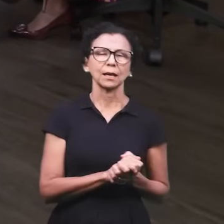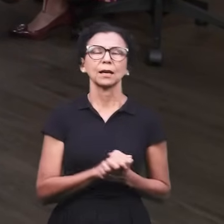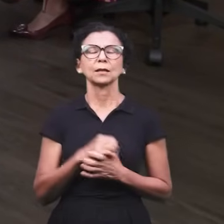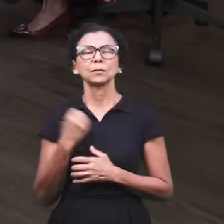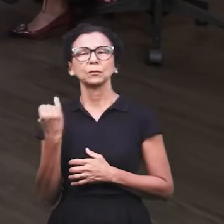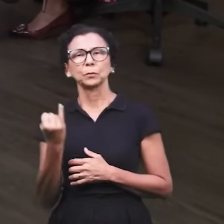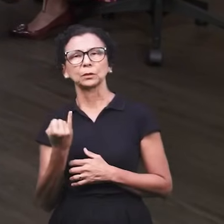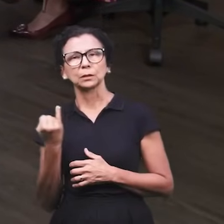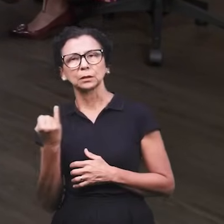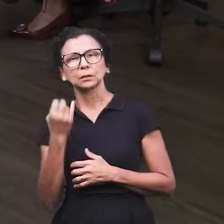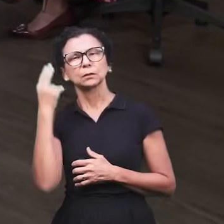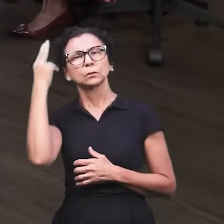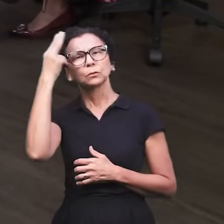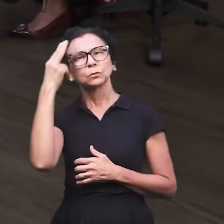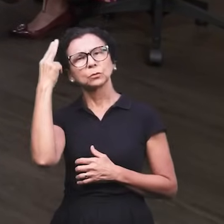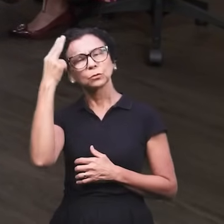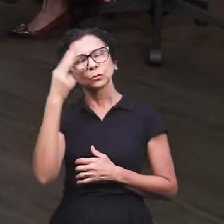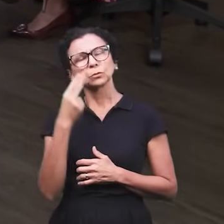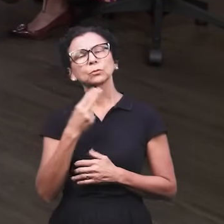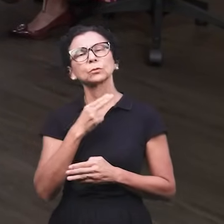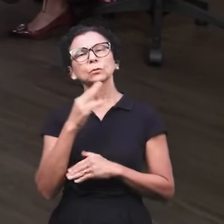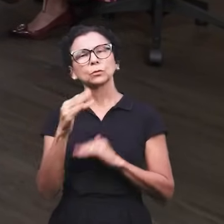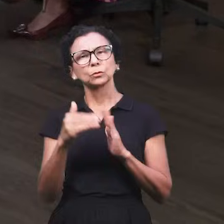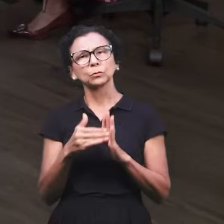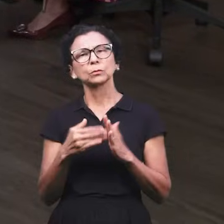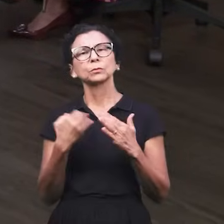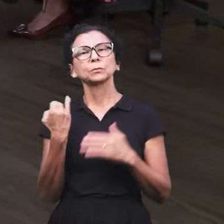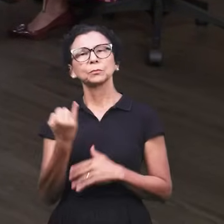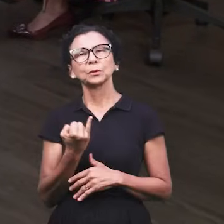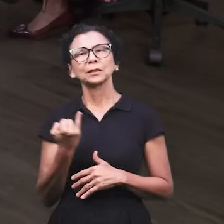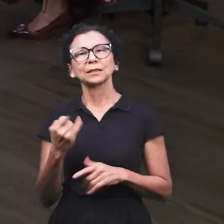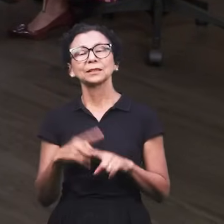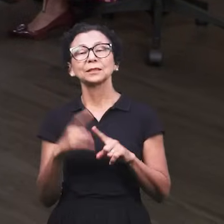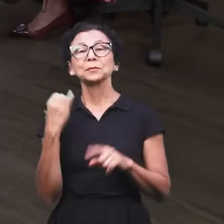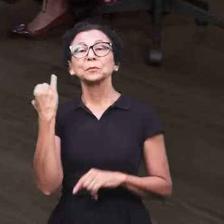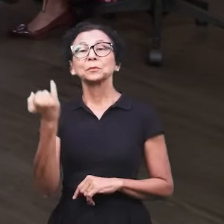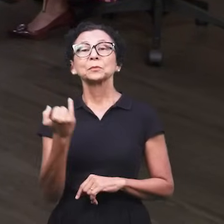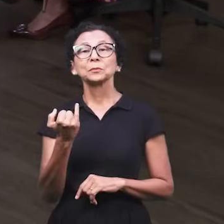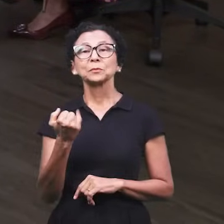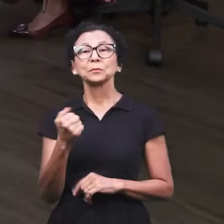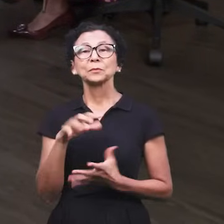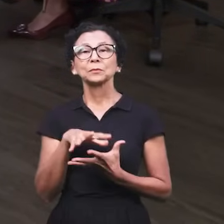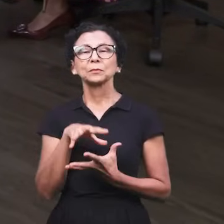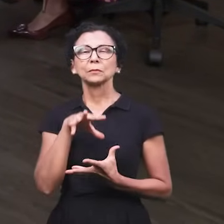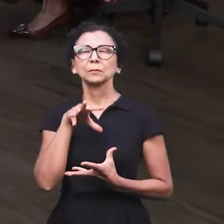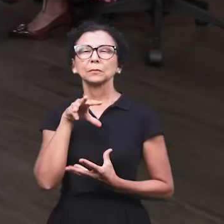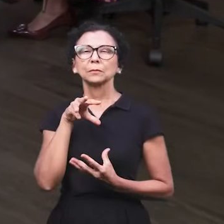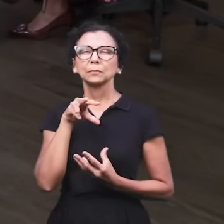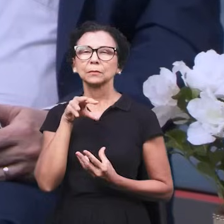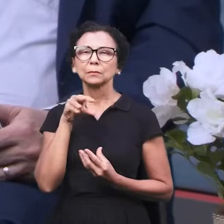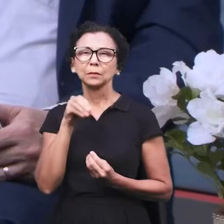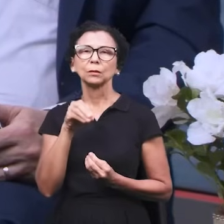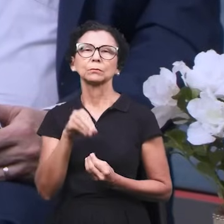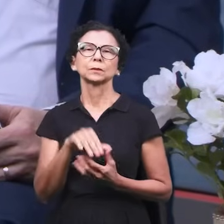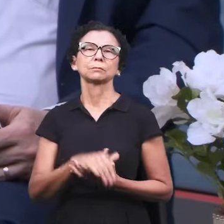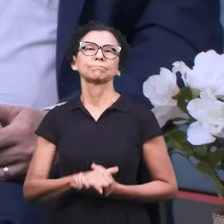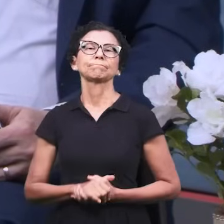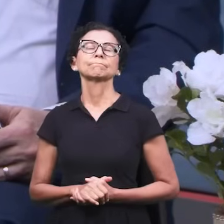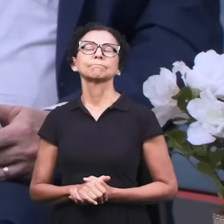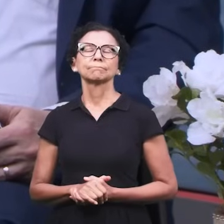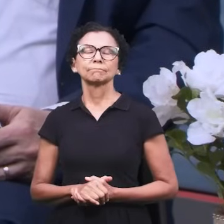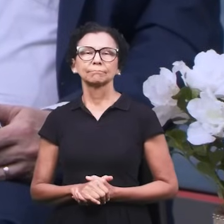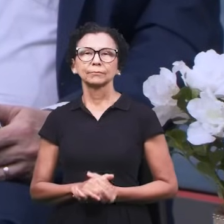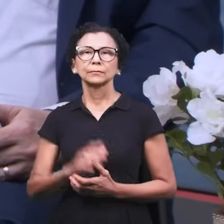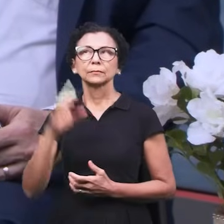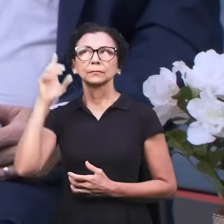importantes. Mas o mais importante de tudo é a nossa alma. Amém. É o mais importante. O que Deus está mais